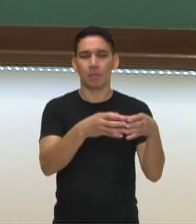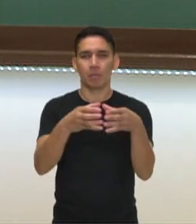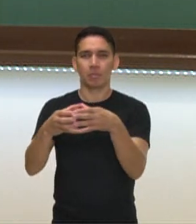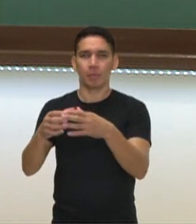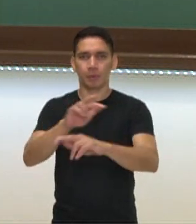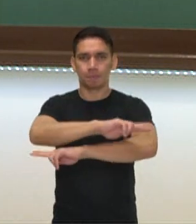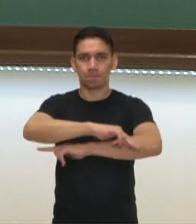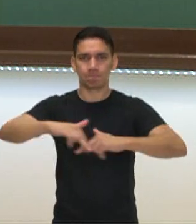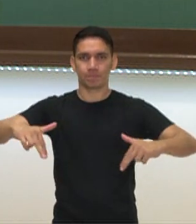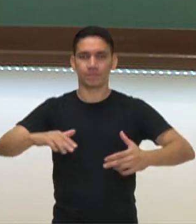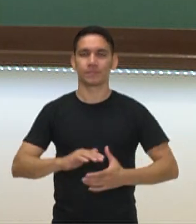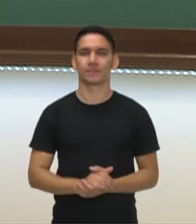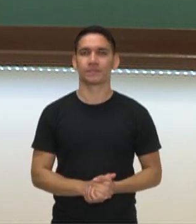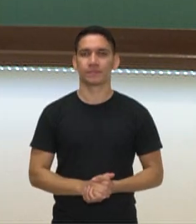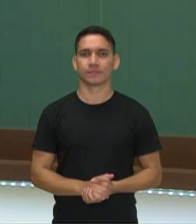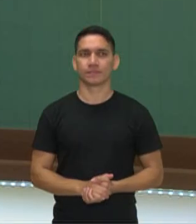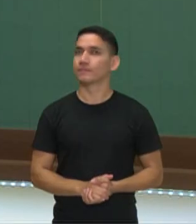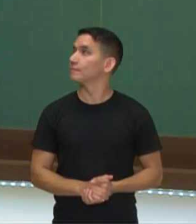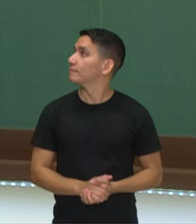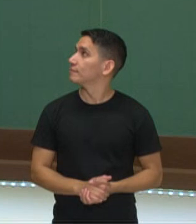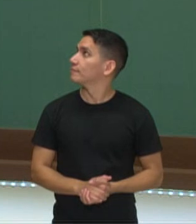étnicas.